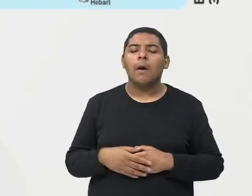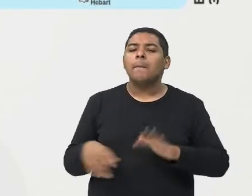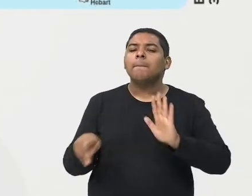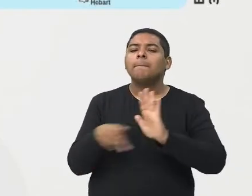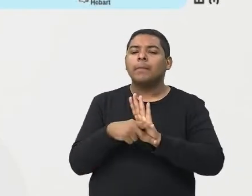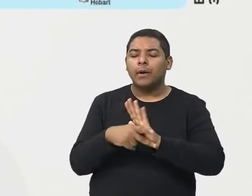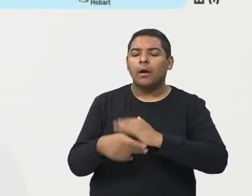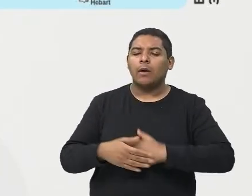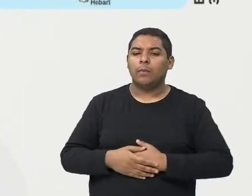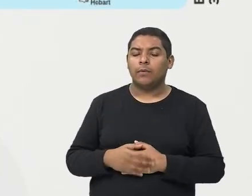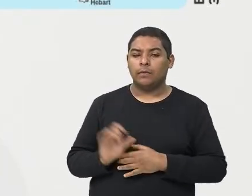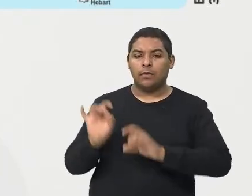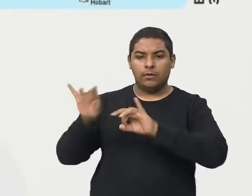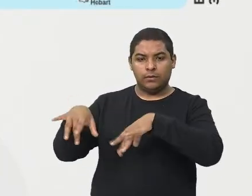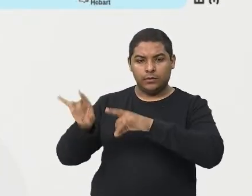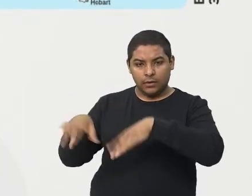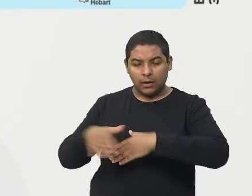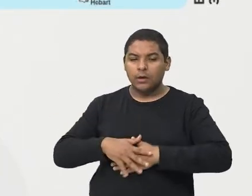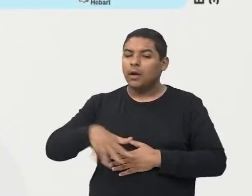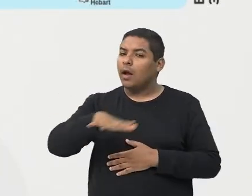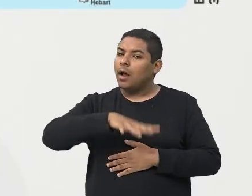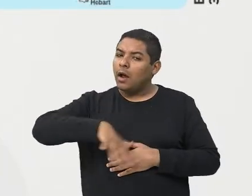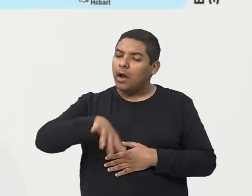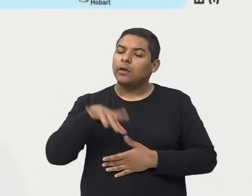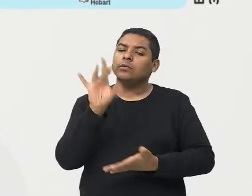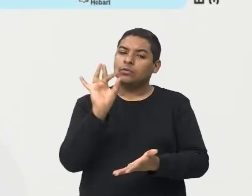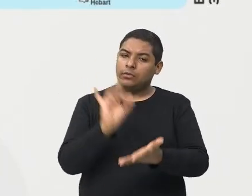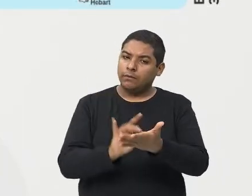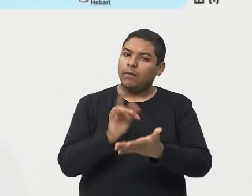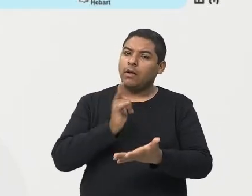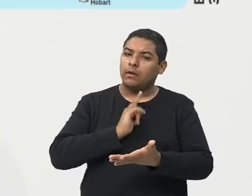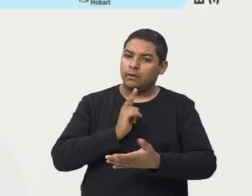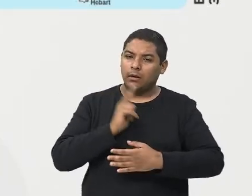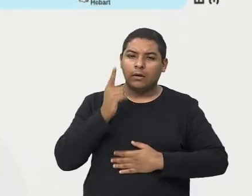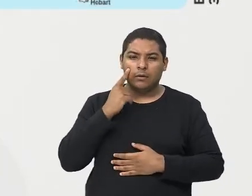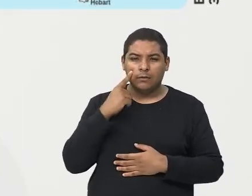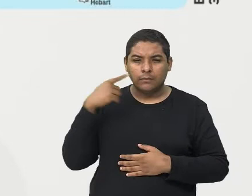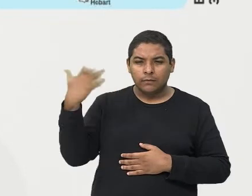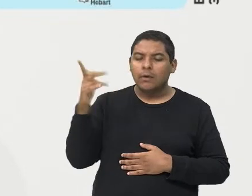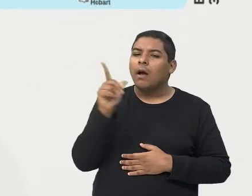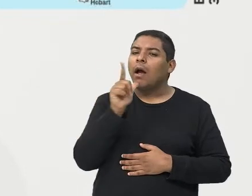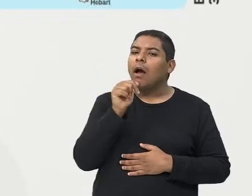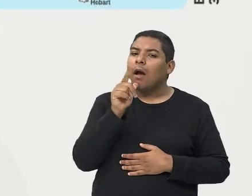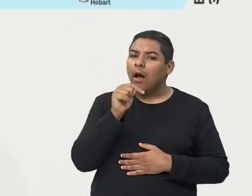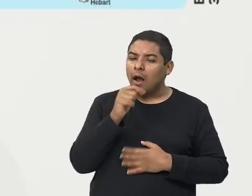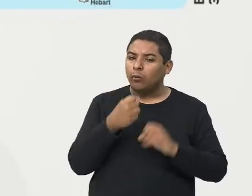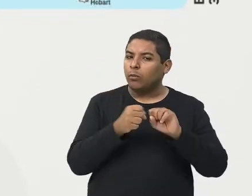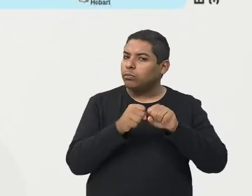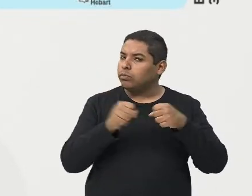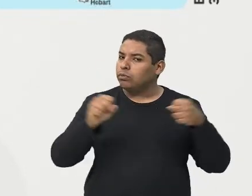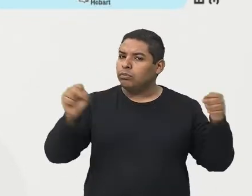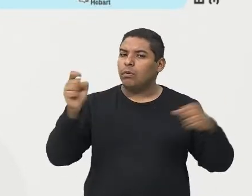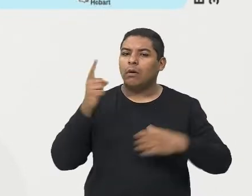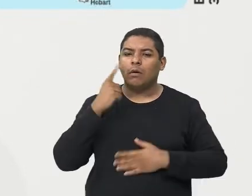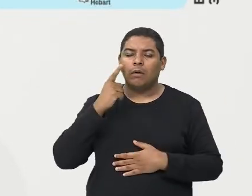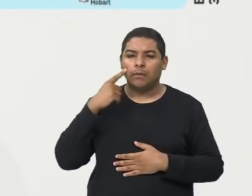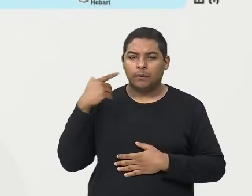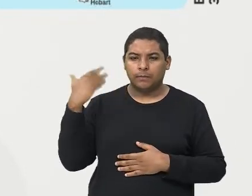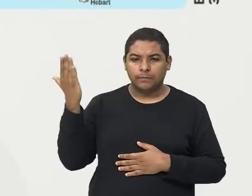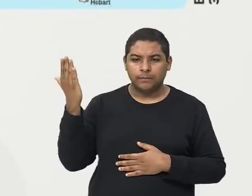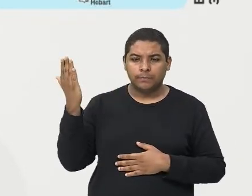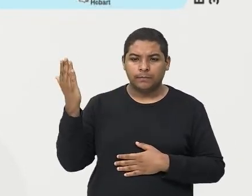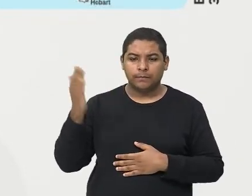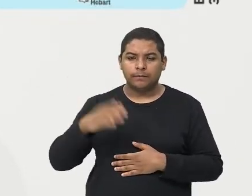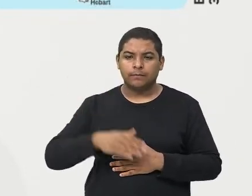a região que realmente pega, né, o aquífero da Grande Bacia Artesiana, vai